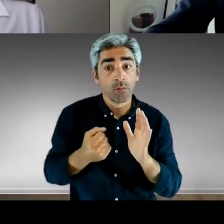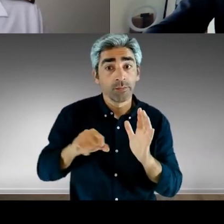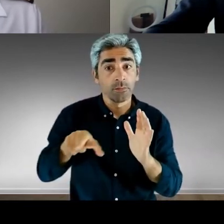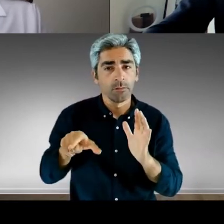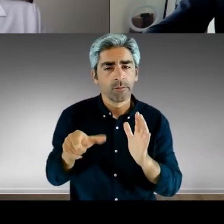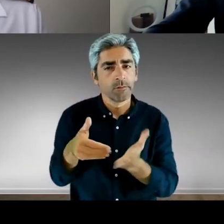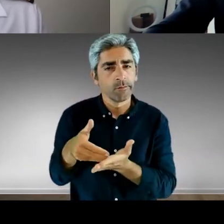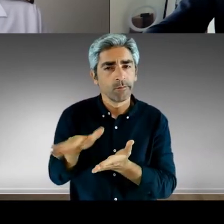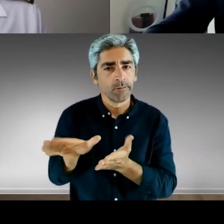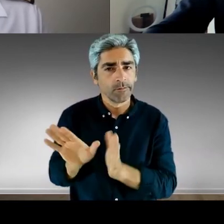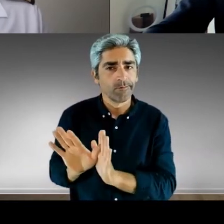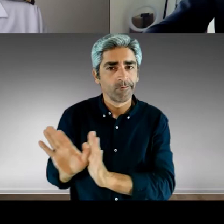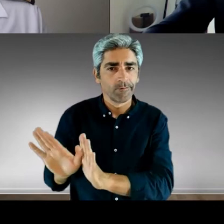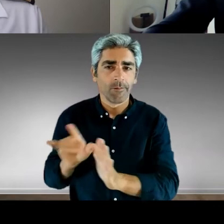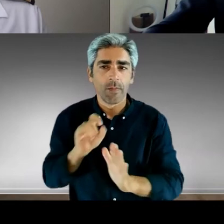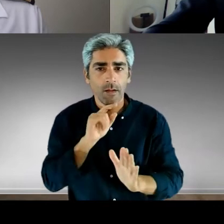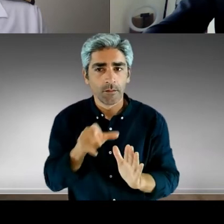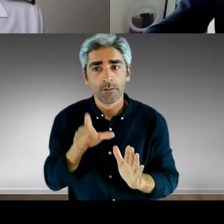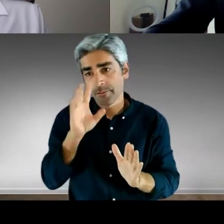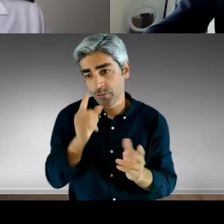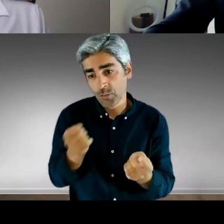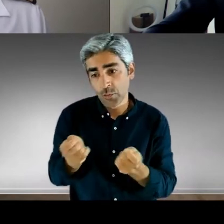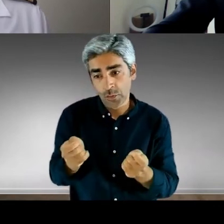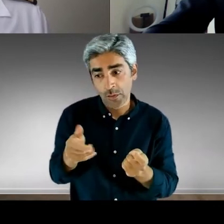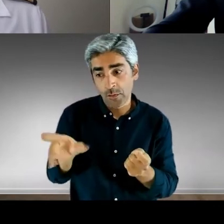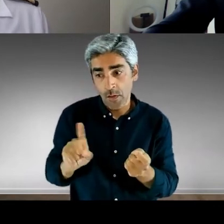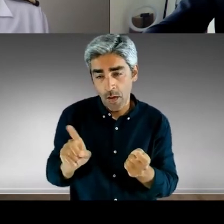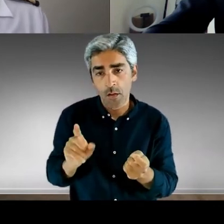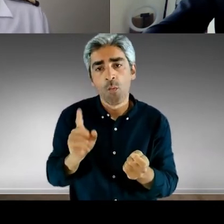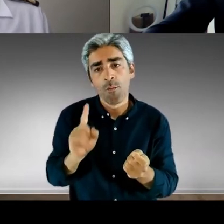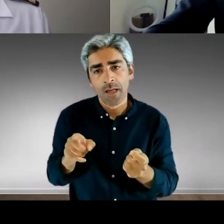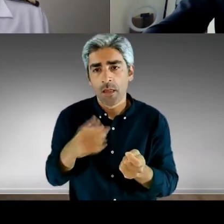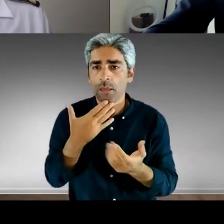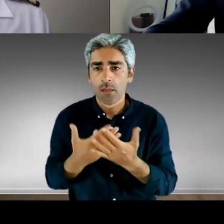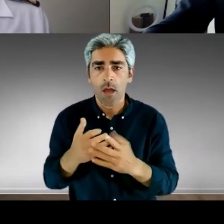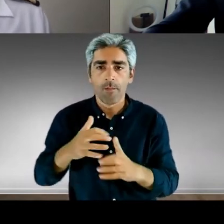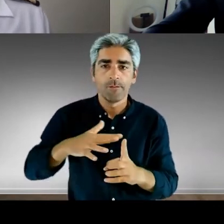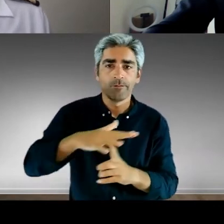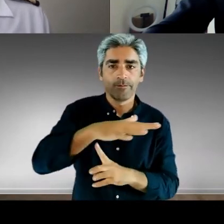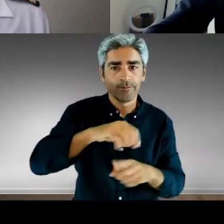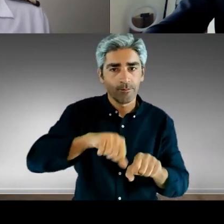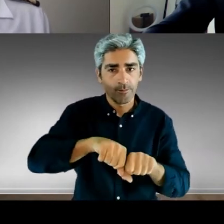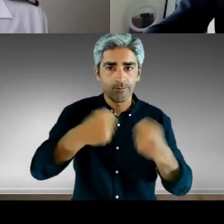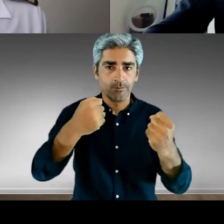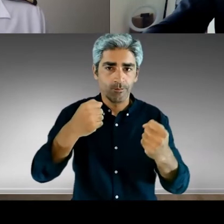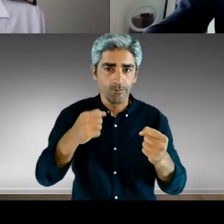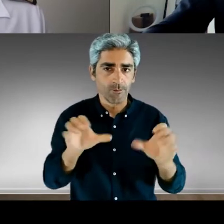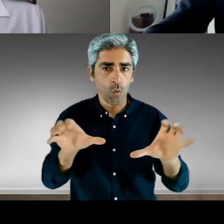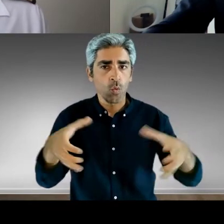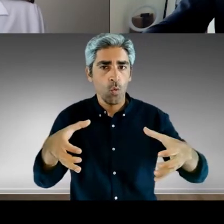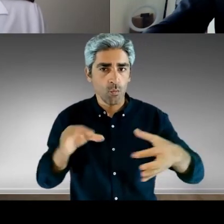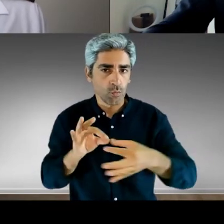pessoas não se gerem para serem retiradas da equipa, começam a quebrar o espírito